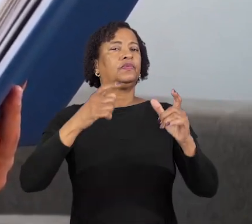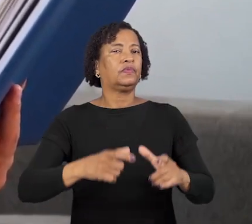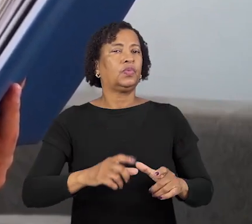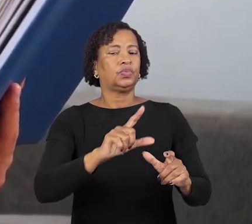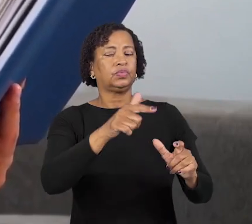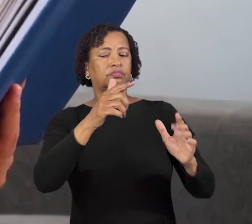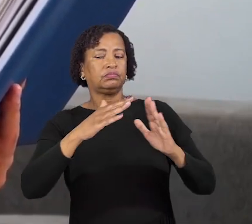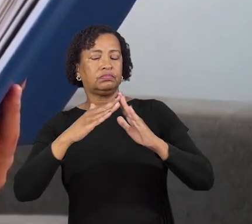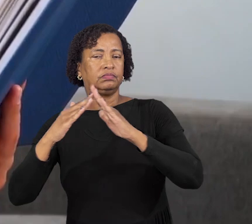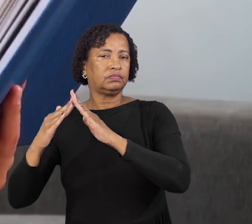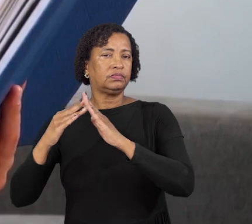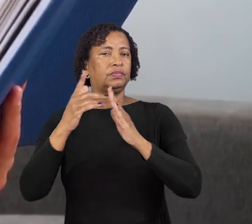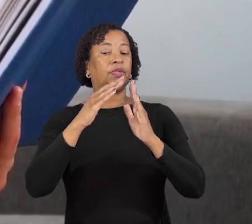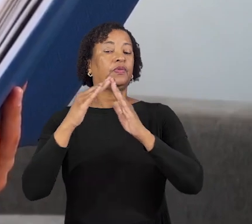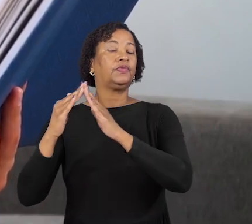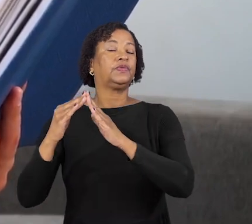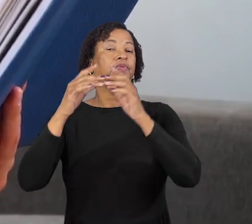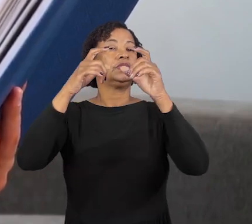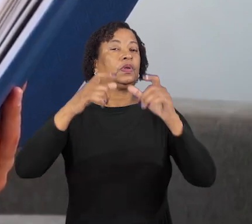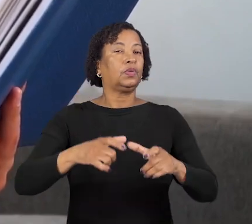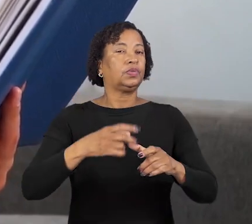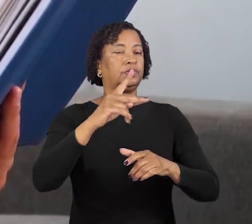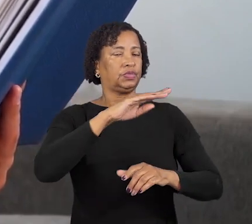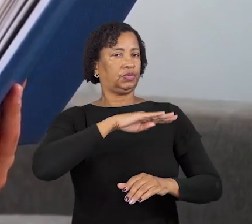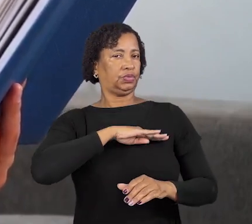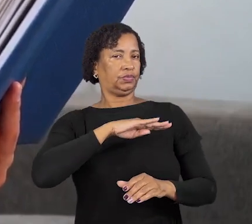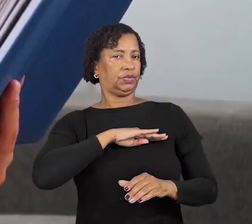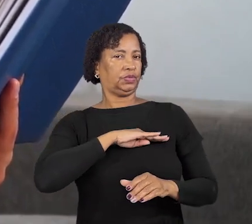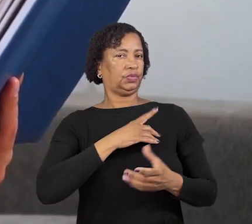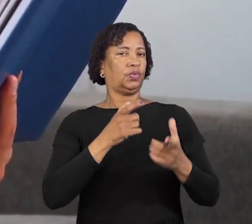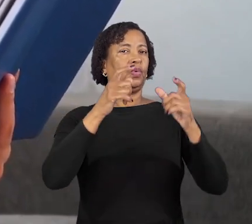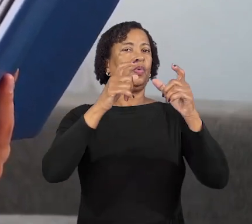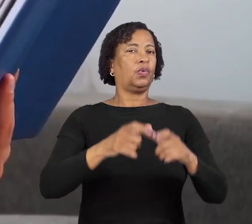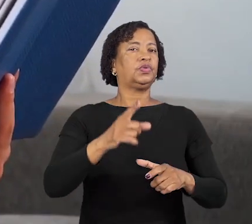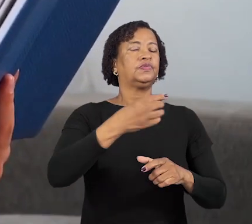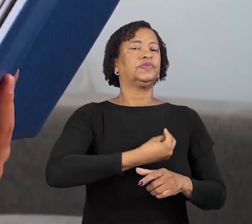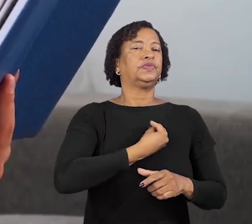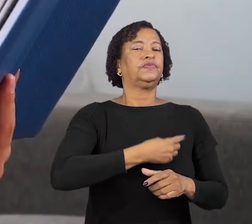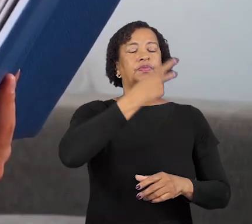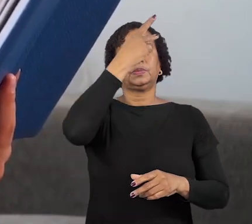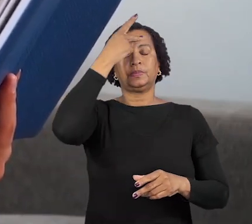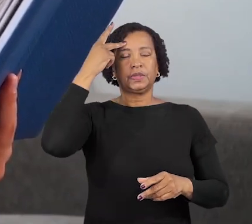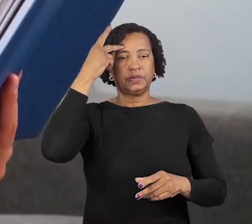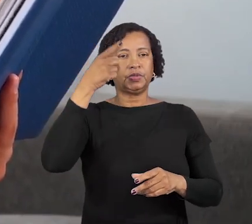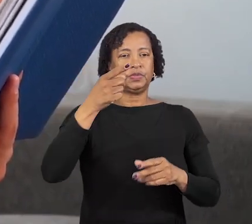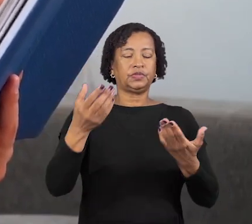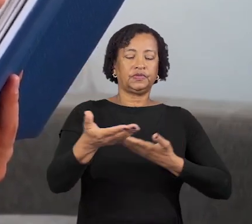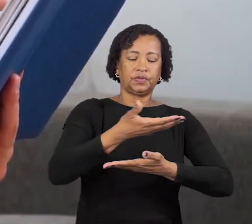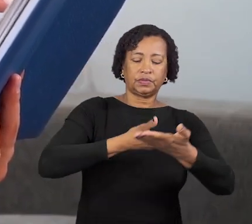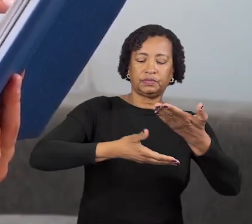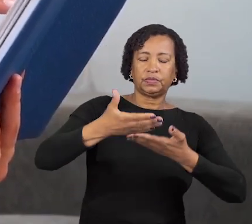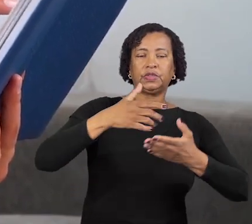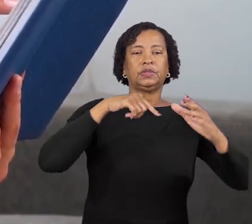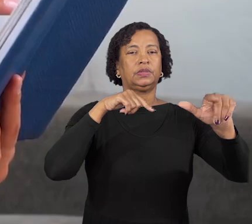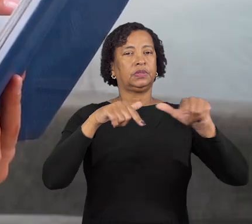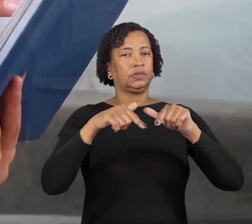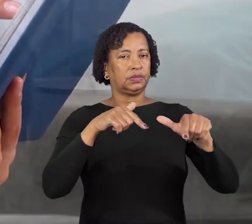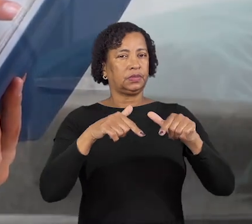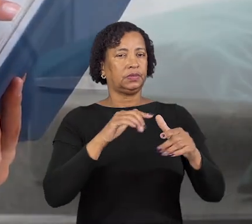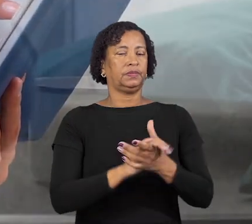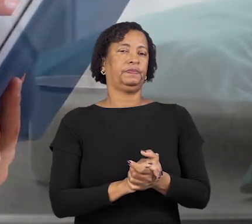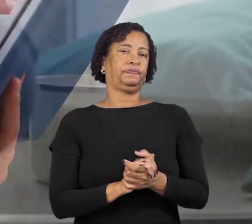seu adversário? E para o seu vizinho? Para o seu inimigo? Onde você está para as pessoas com quem você vive e